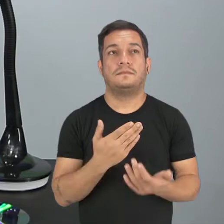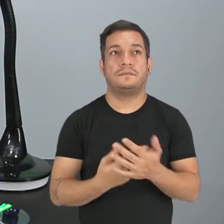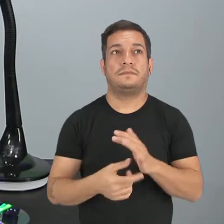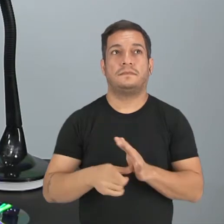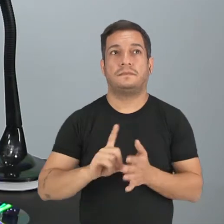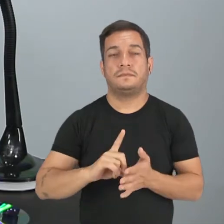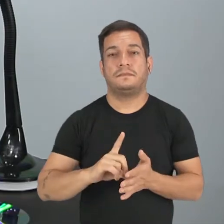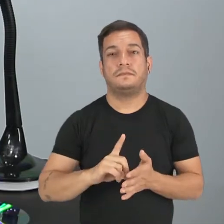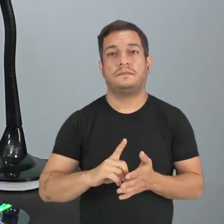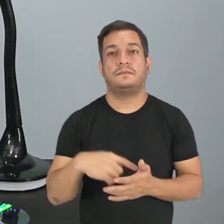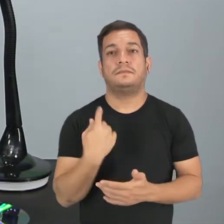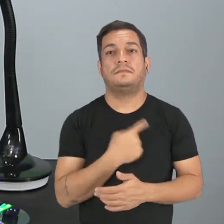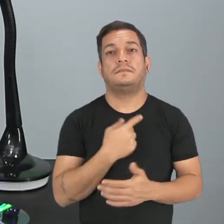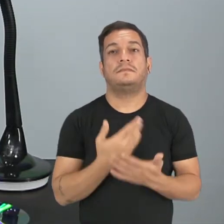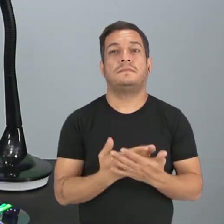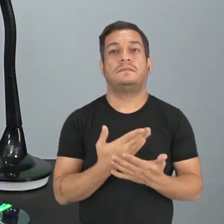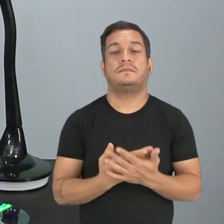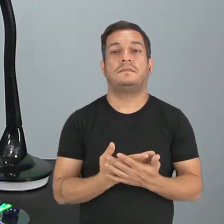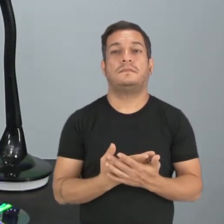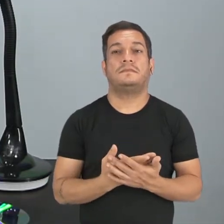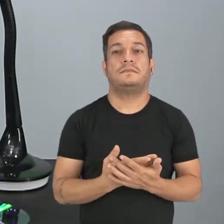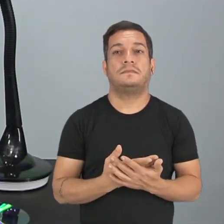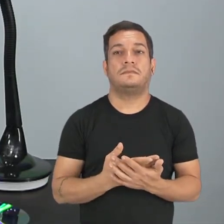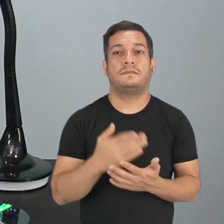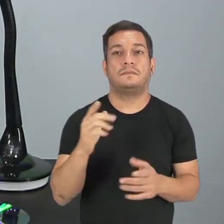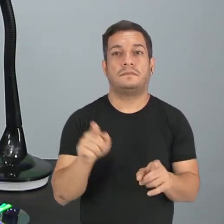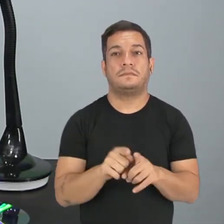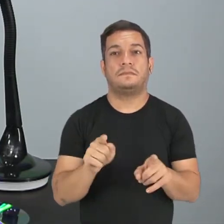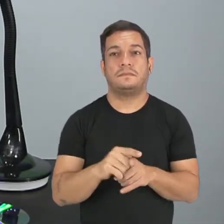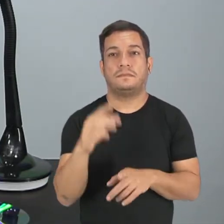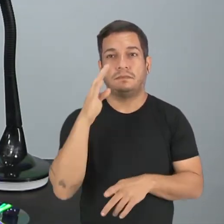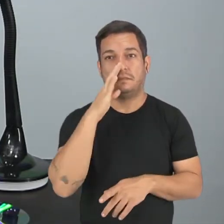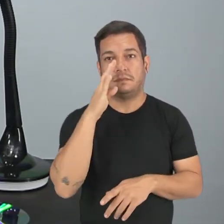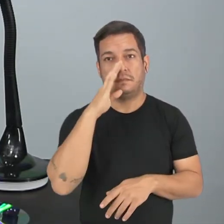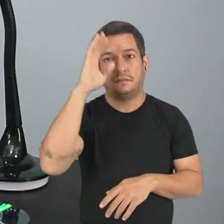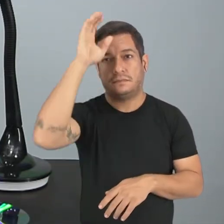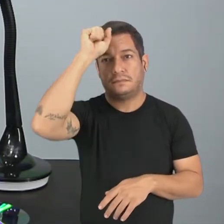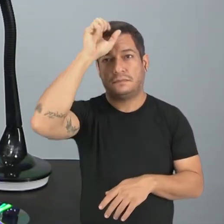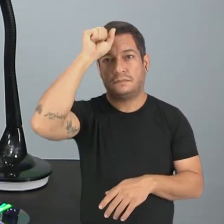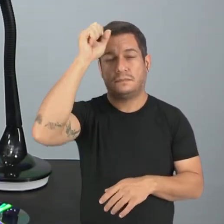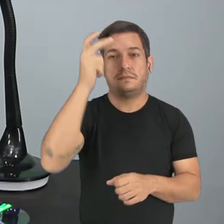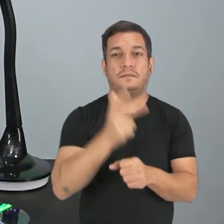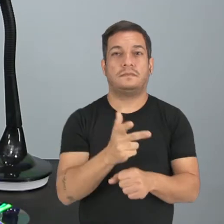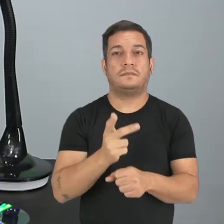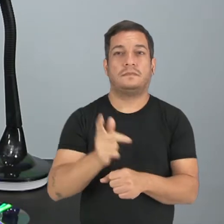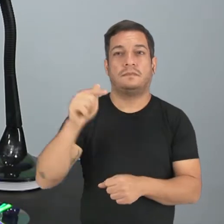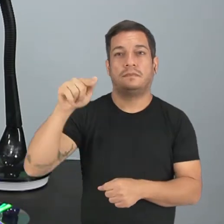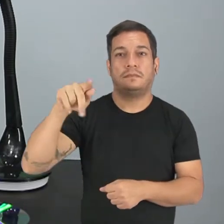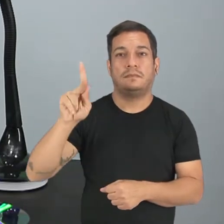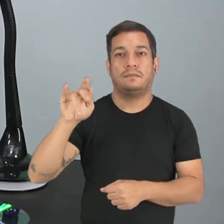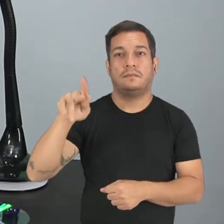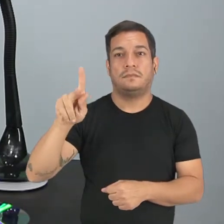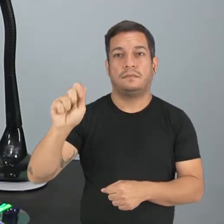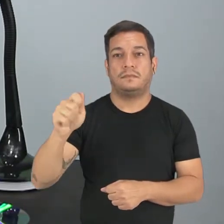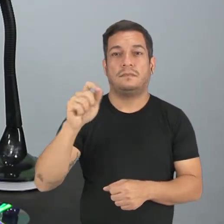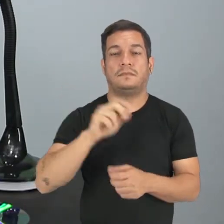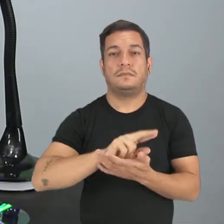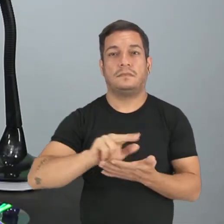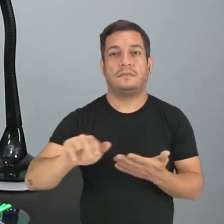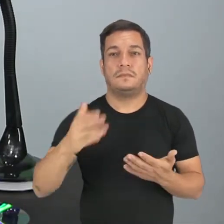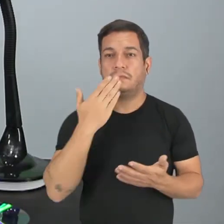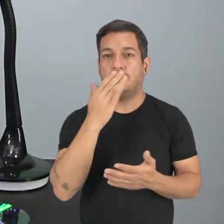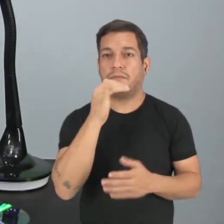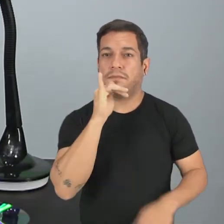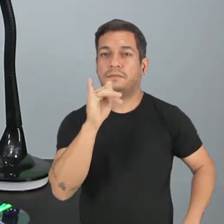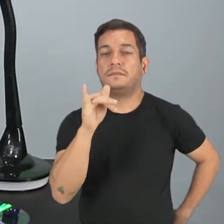anterior, nós estudamos e aprendemos com o vídeo da Kika sobre os vários tipos de energia que